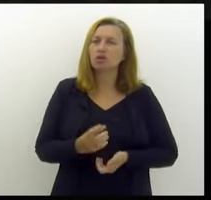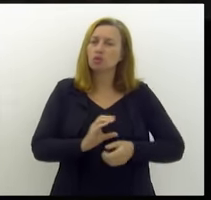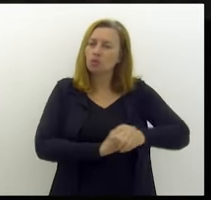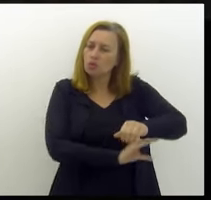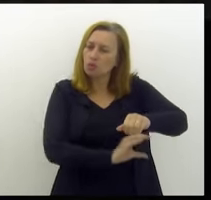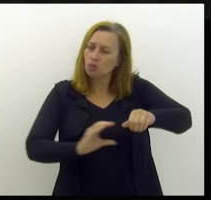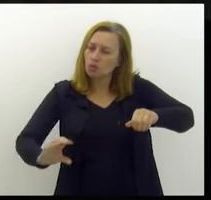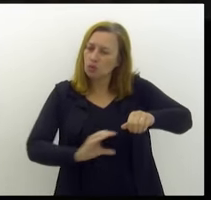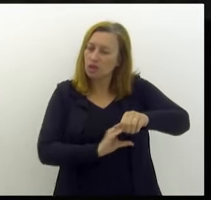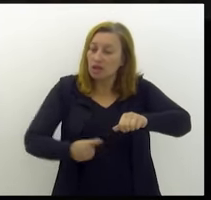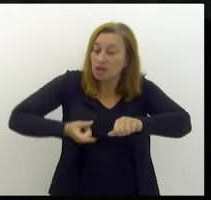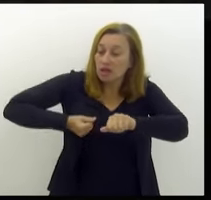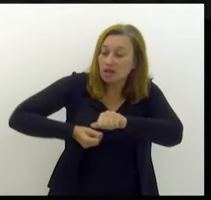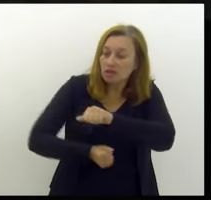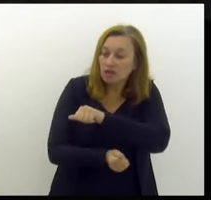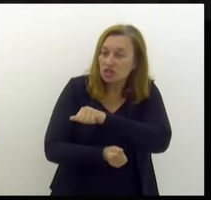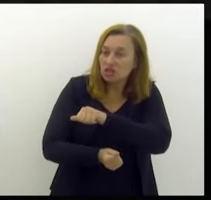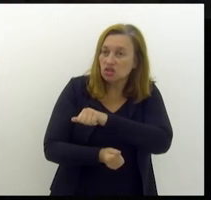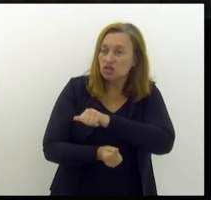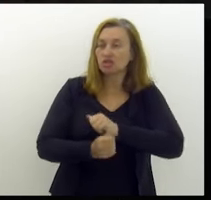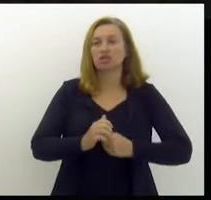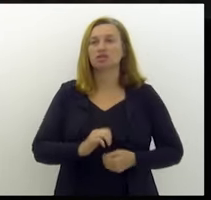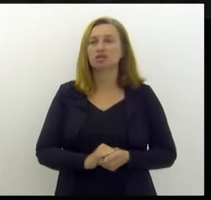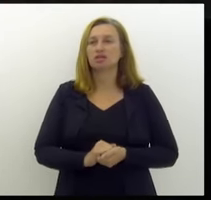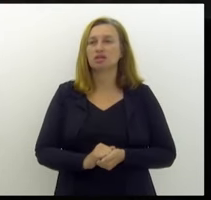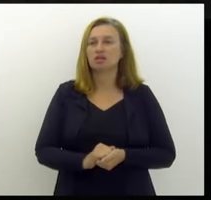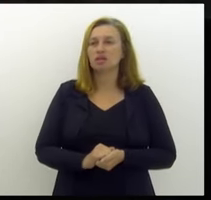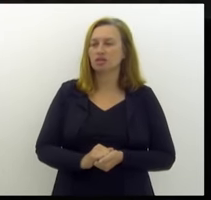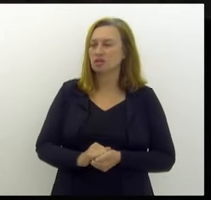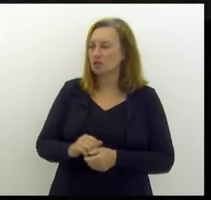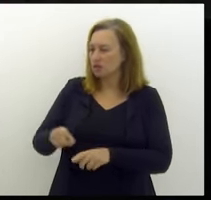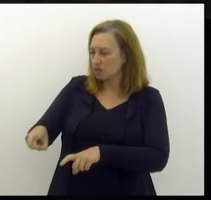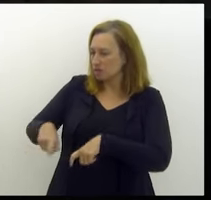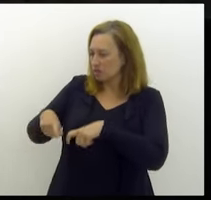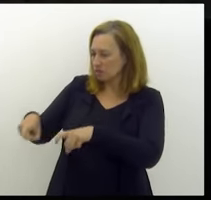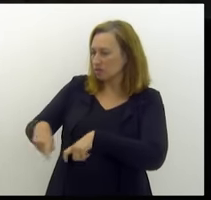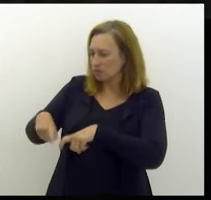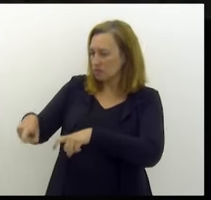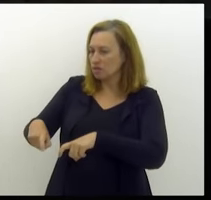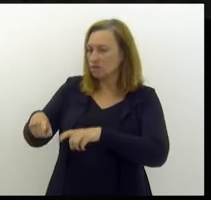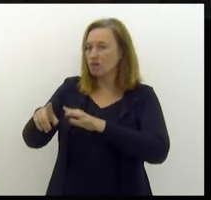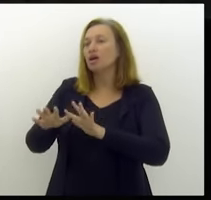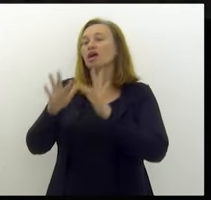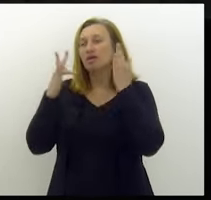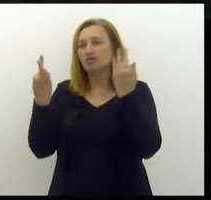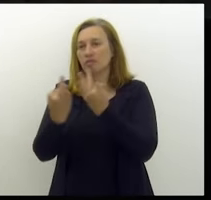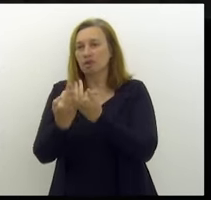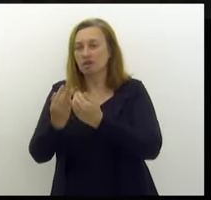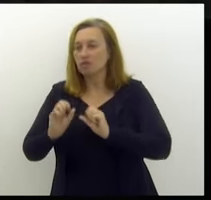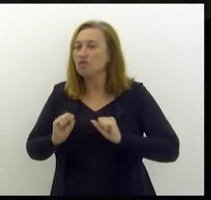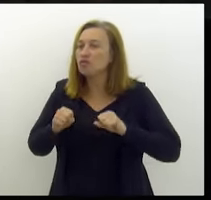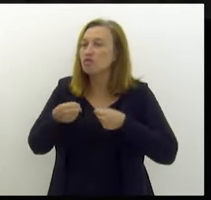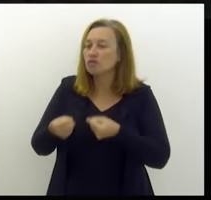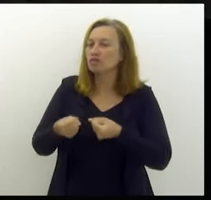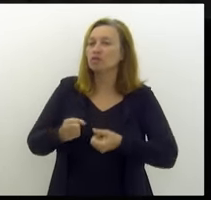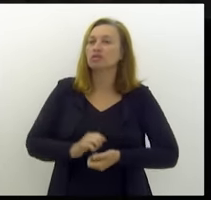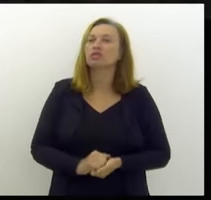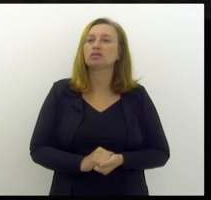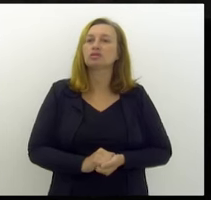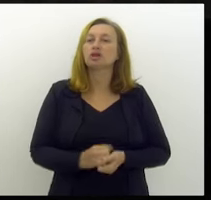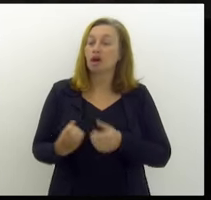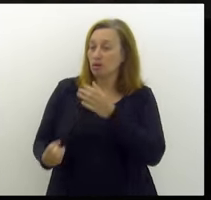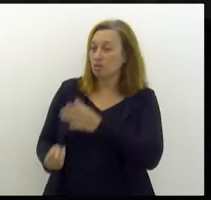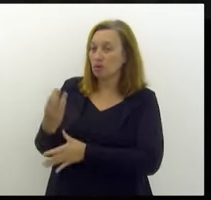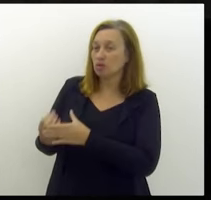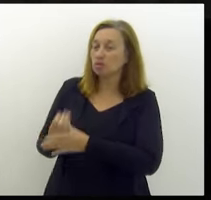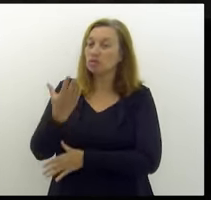investir em assentamentos da reforma agrária para fortalecer a agricultura familiar para fortalecer a produção